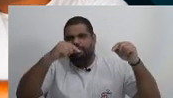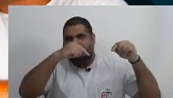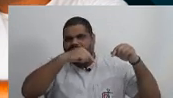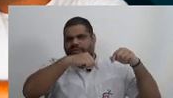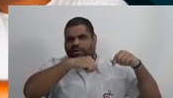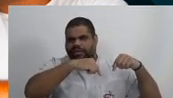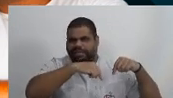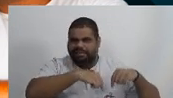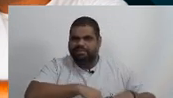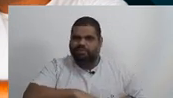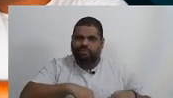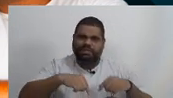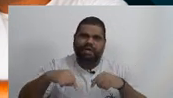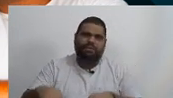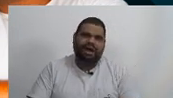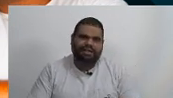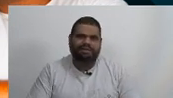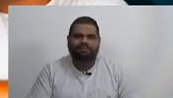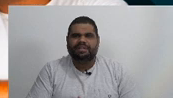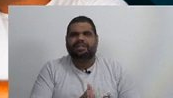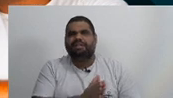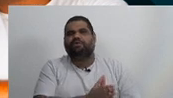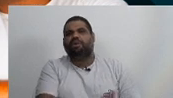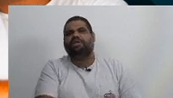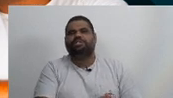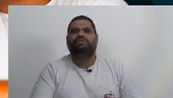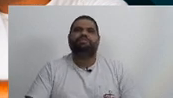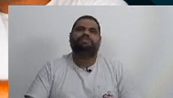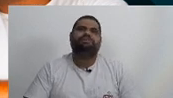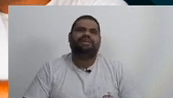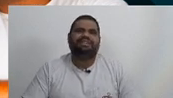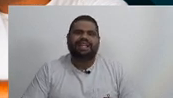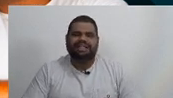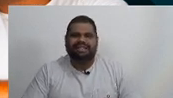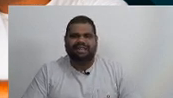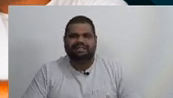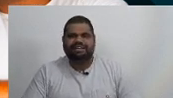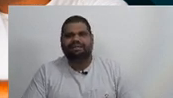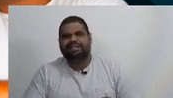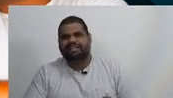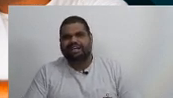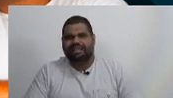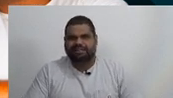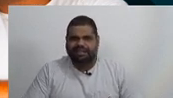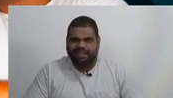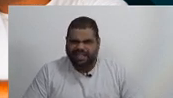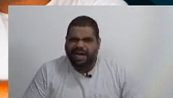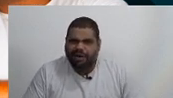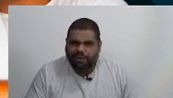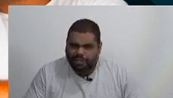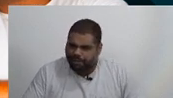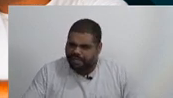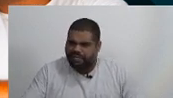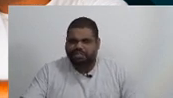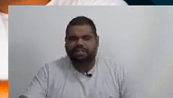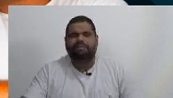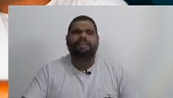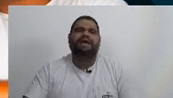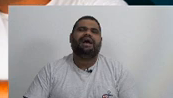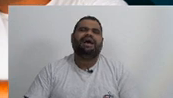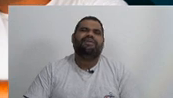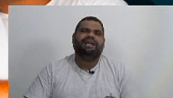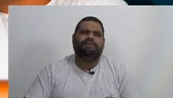A publicação rola na segunda e na quarta e corrigimos na terça e na quinta. Legal?